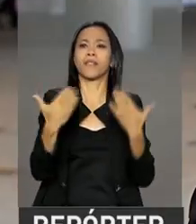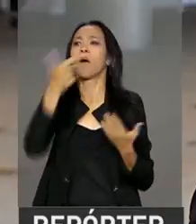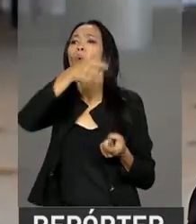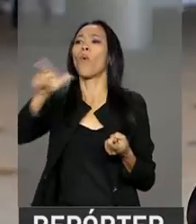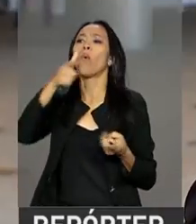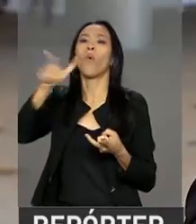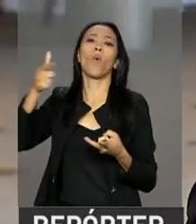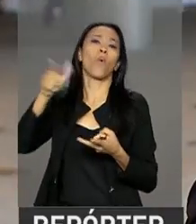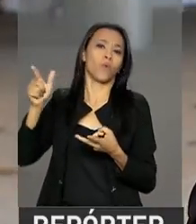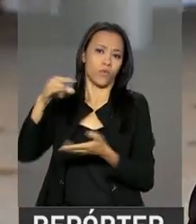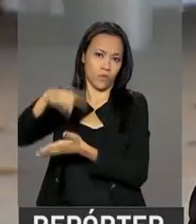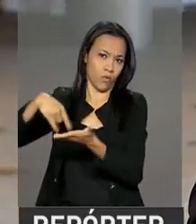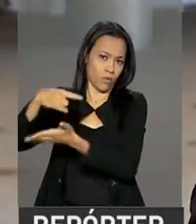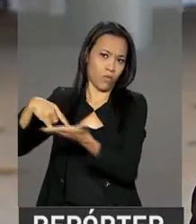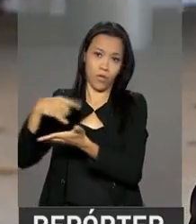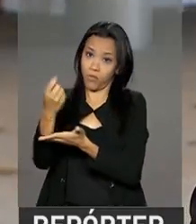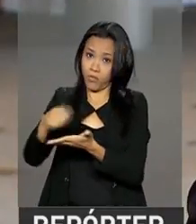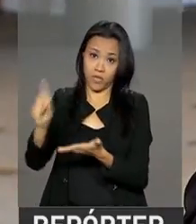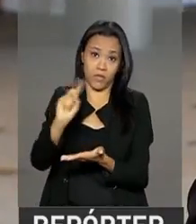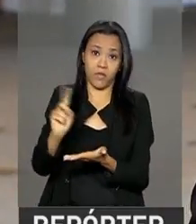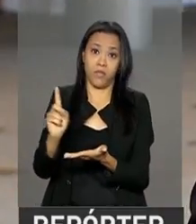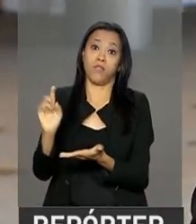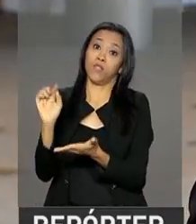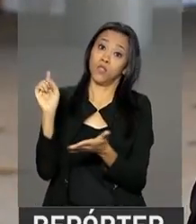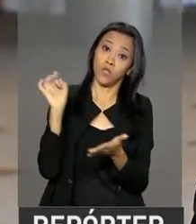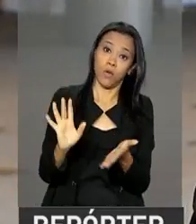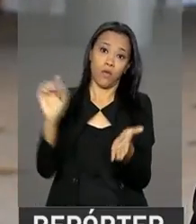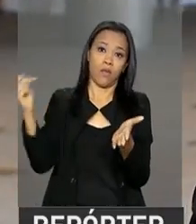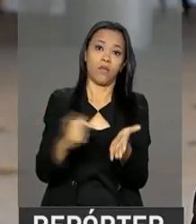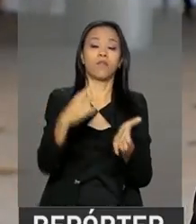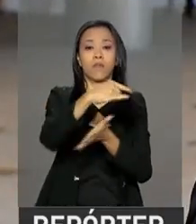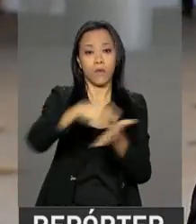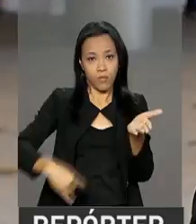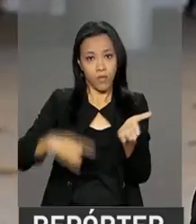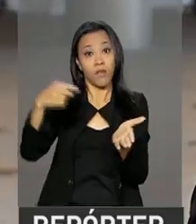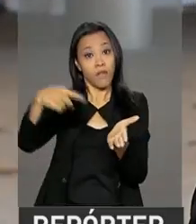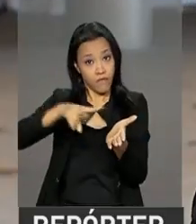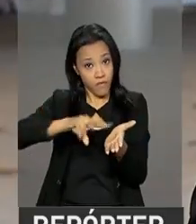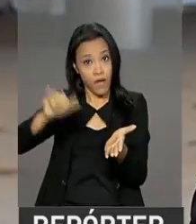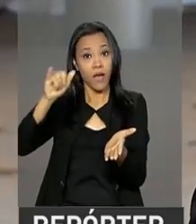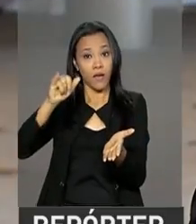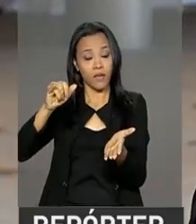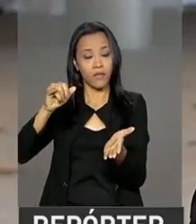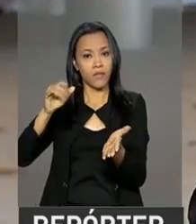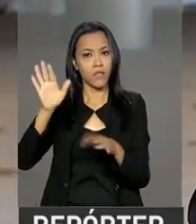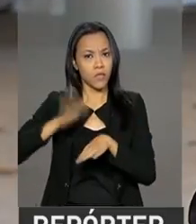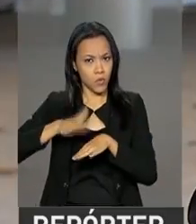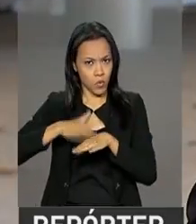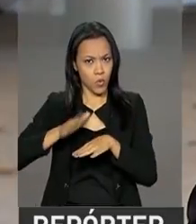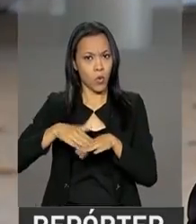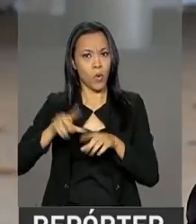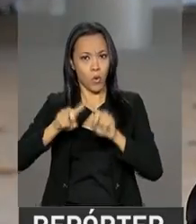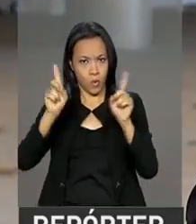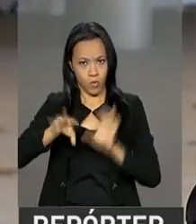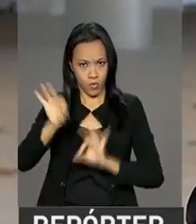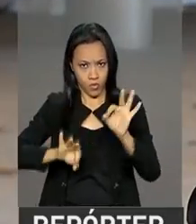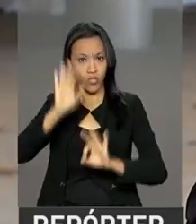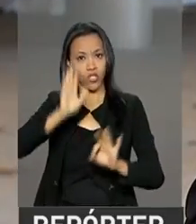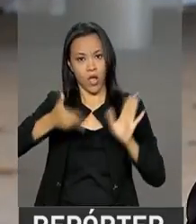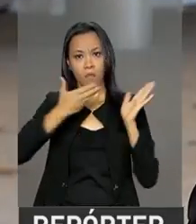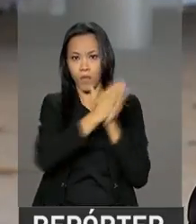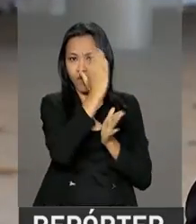que deram origem a essa identidade única esse documento deverá ser emitido de acordo com o projeto que foi aprovado ele deverá ser